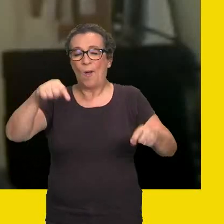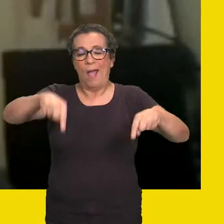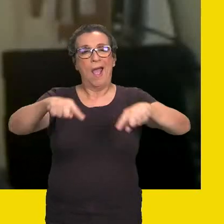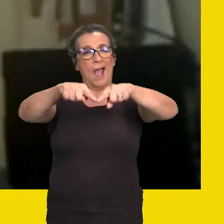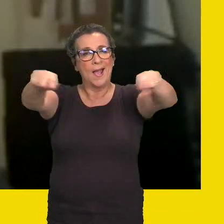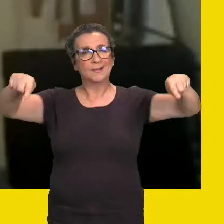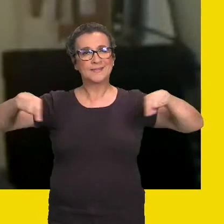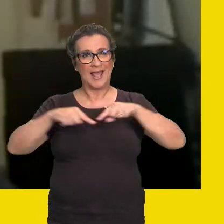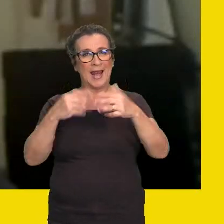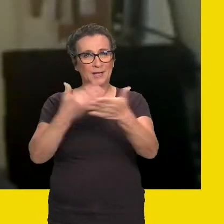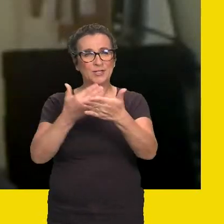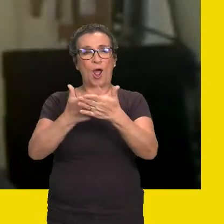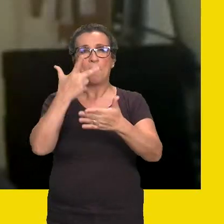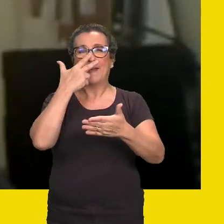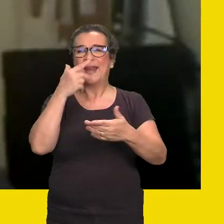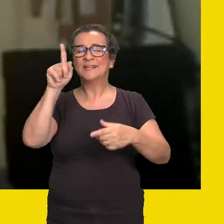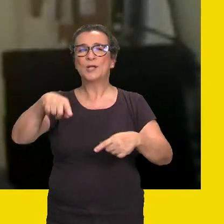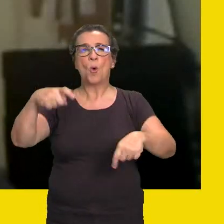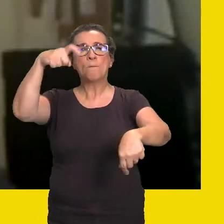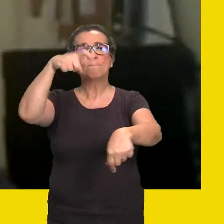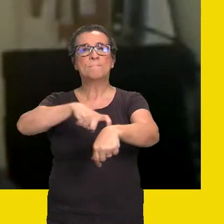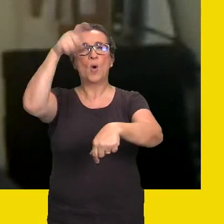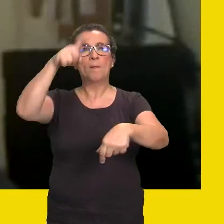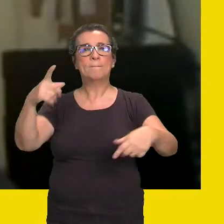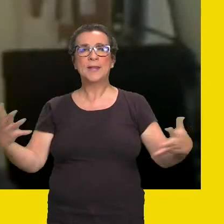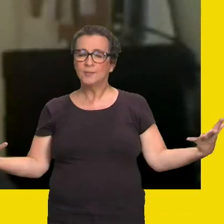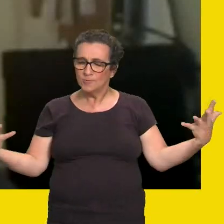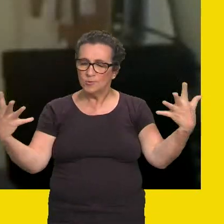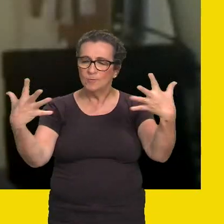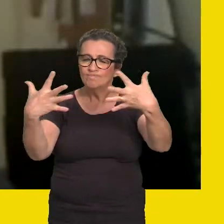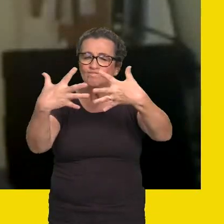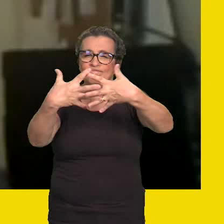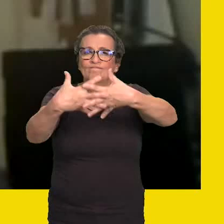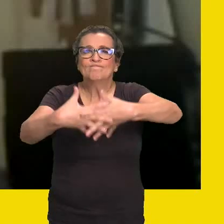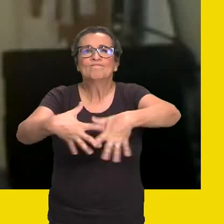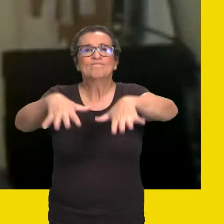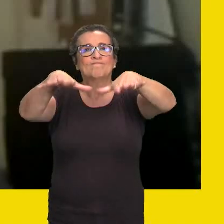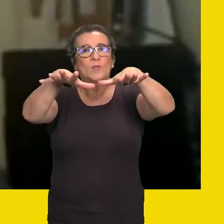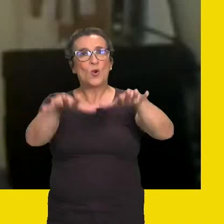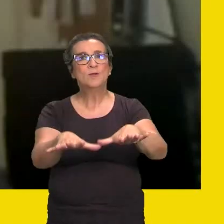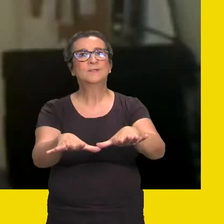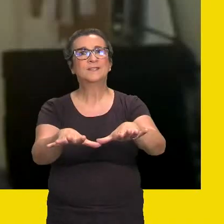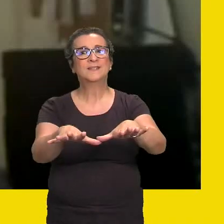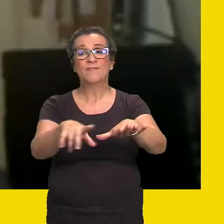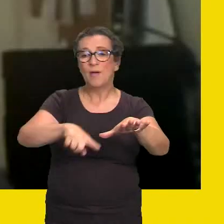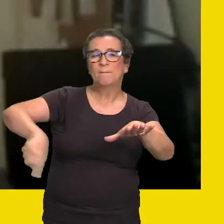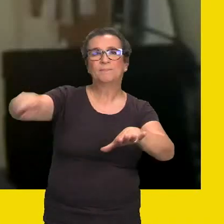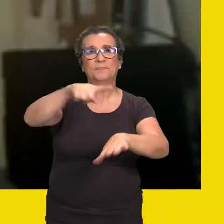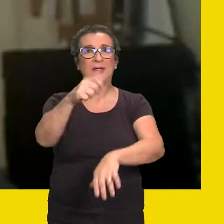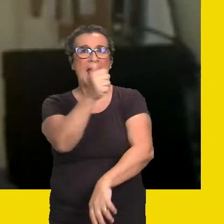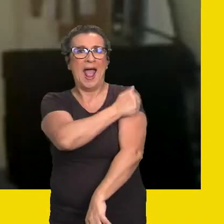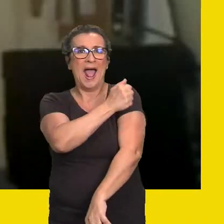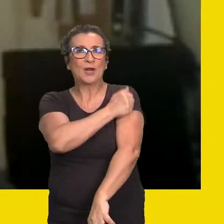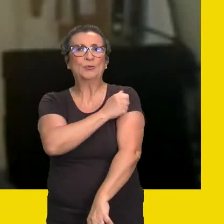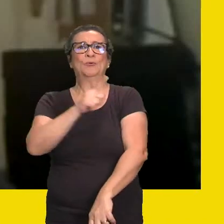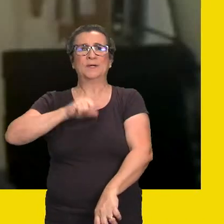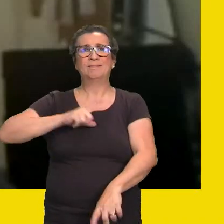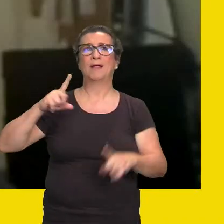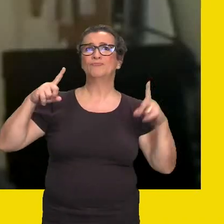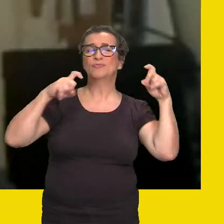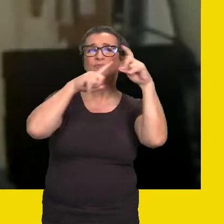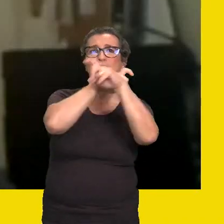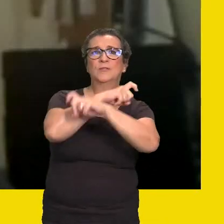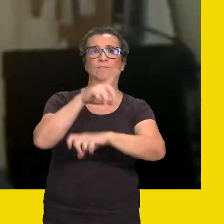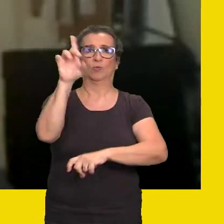aula um momento integrador e inclusivo para os alunos com diferentes dificuldades